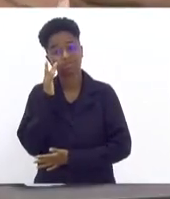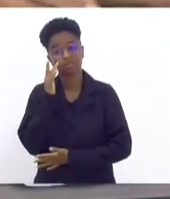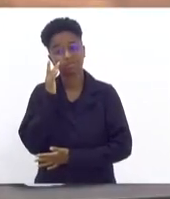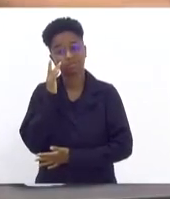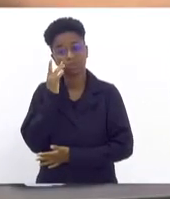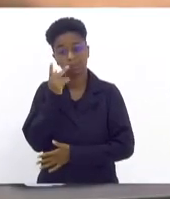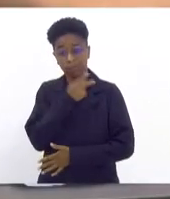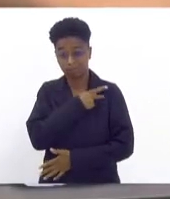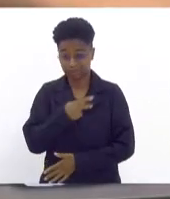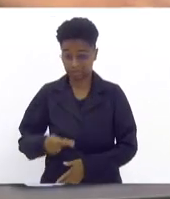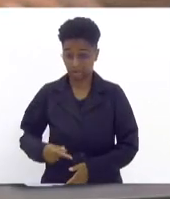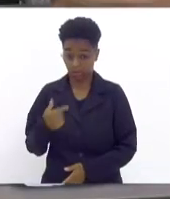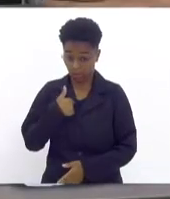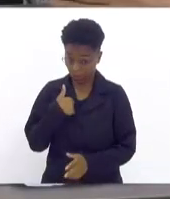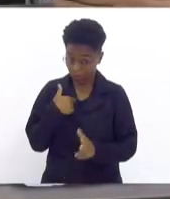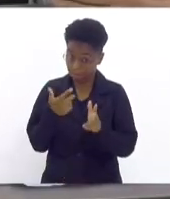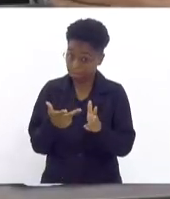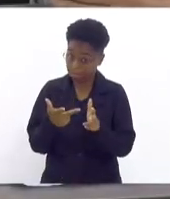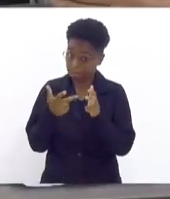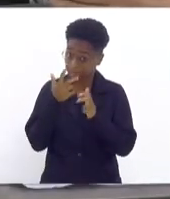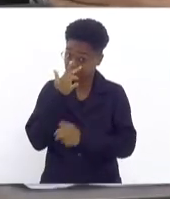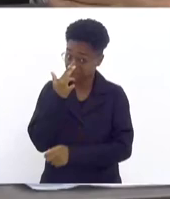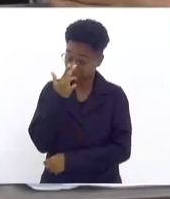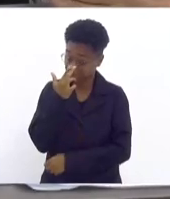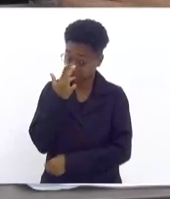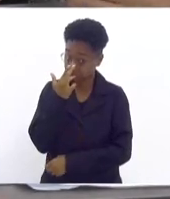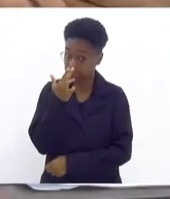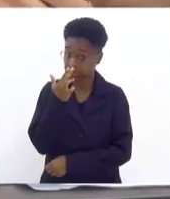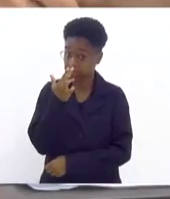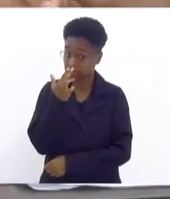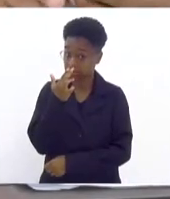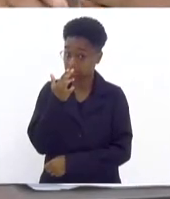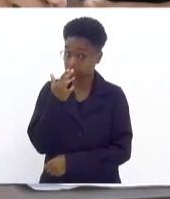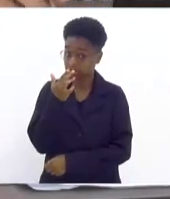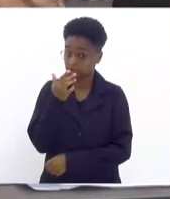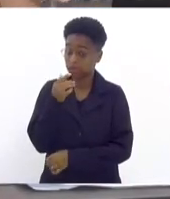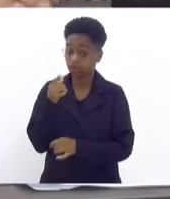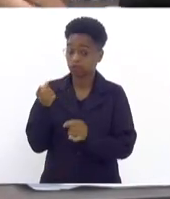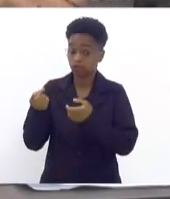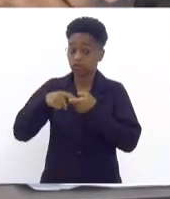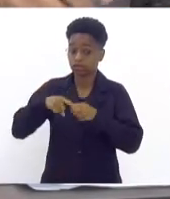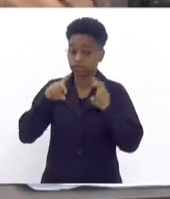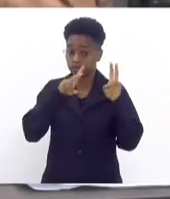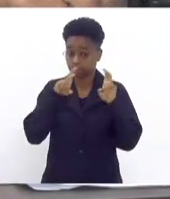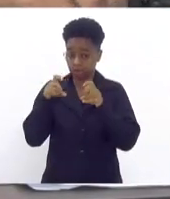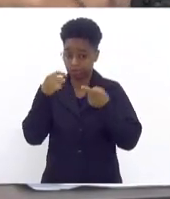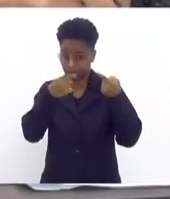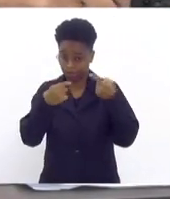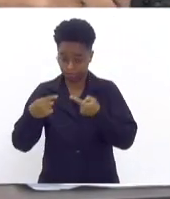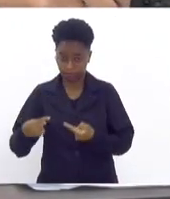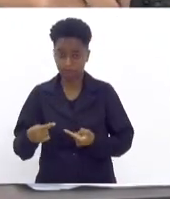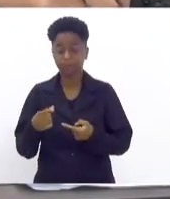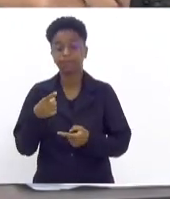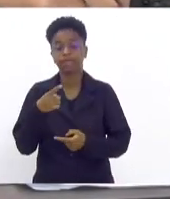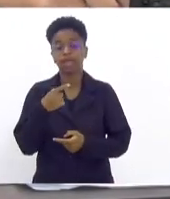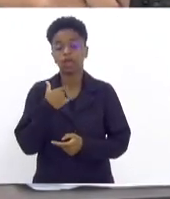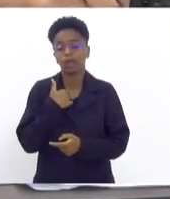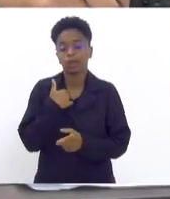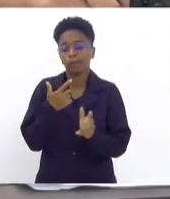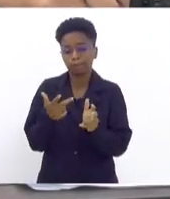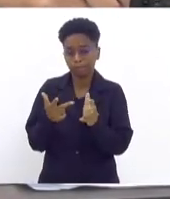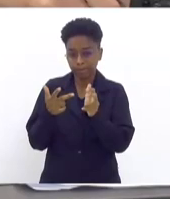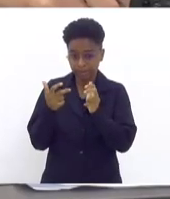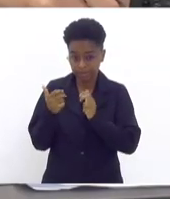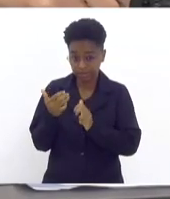Presidente, eu tenho a impressão, voltando à questão das jurisprudências... Eu tenho a impressão de que,